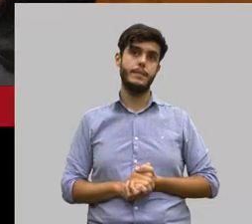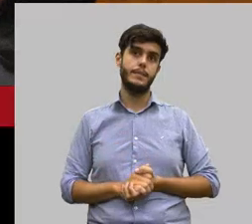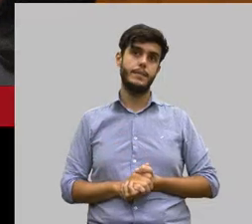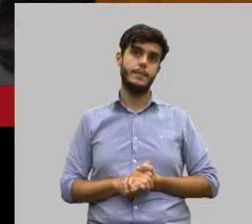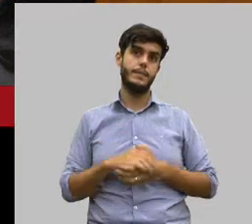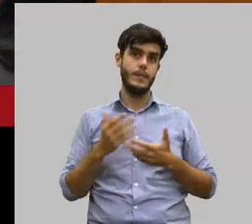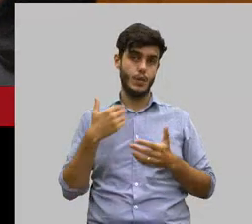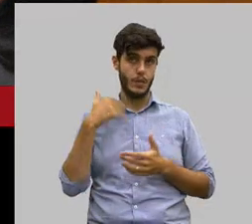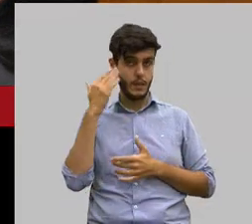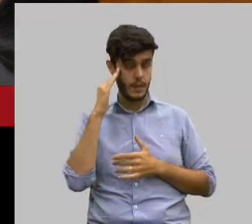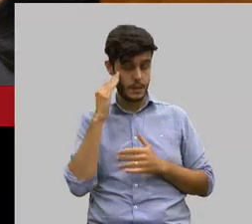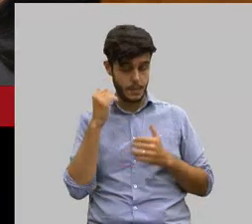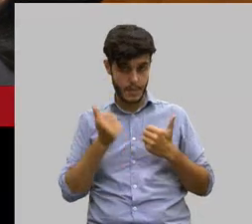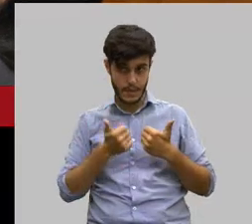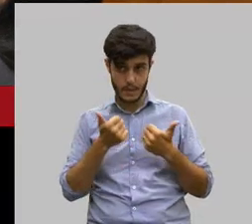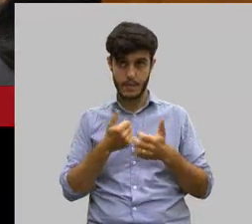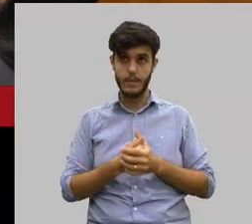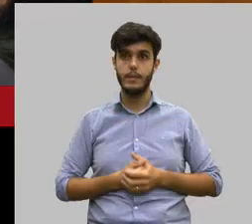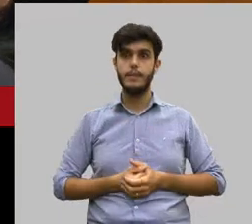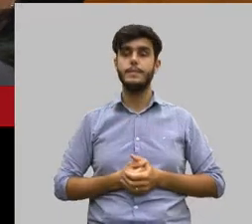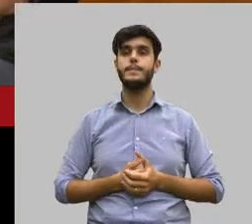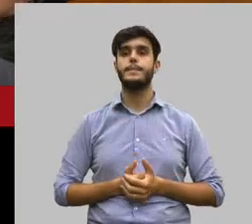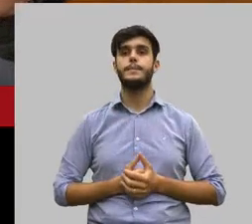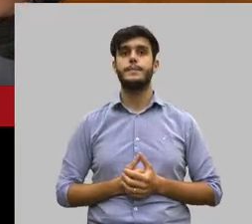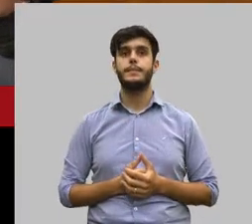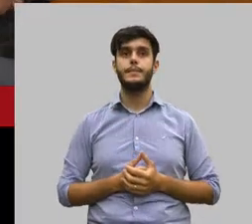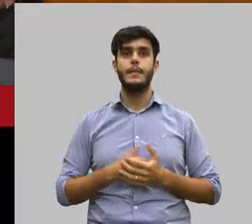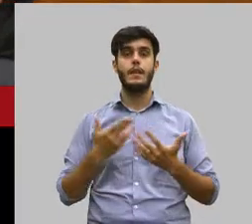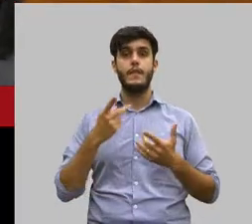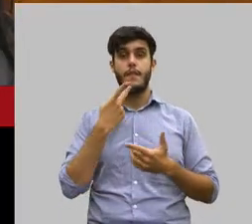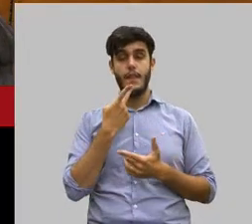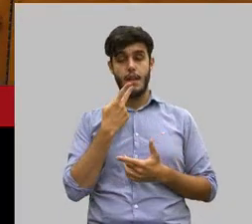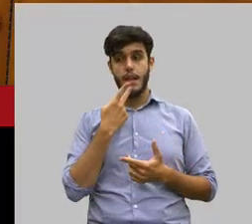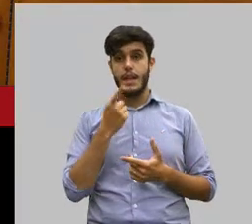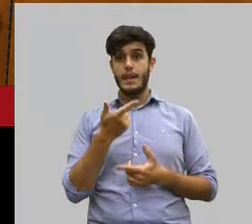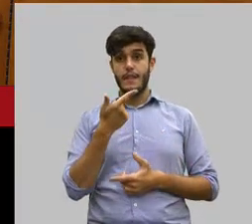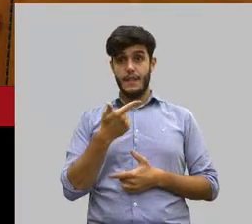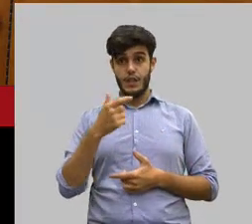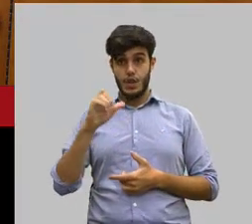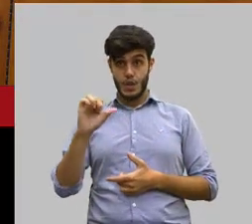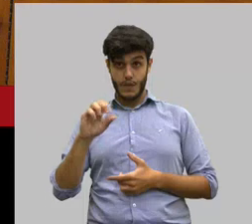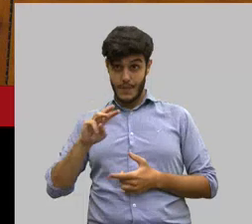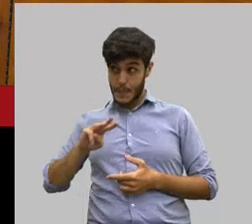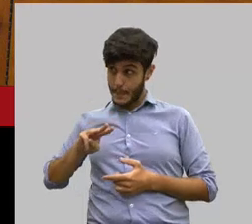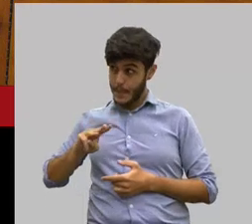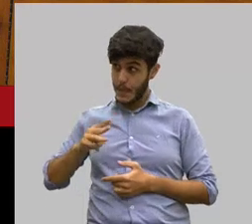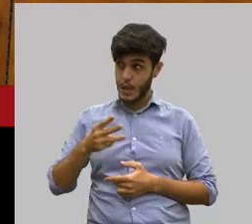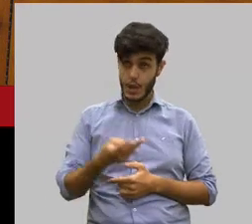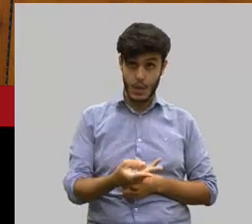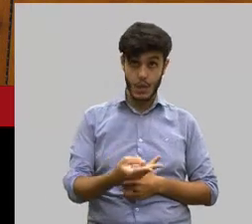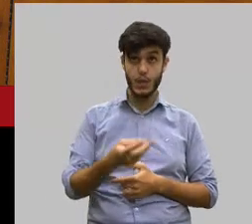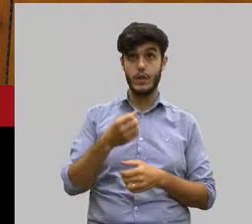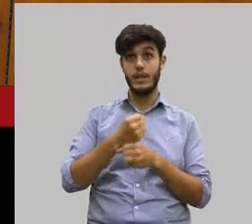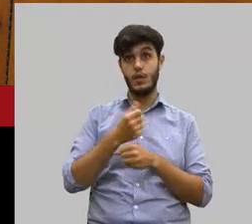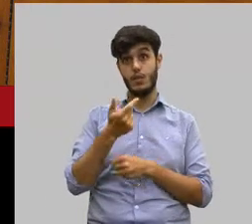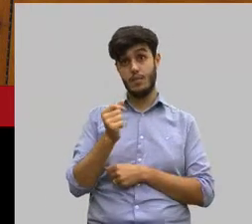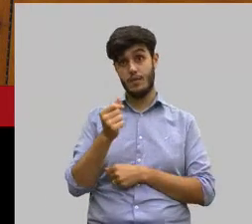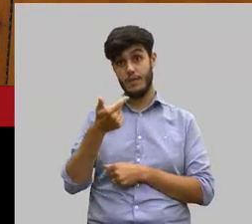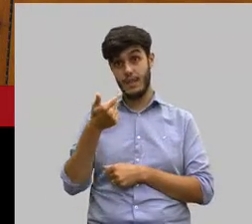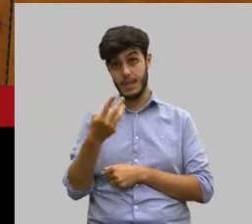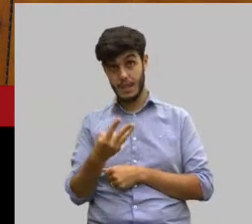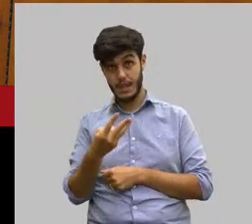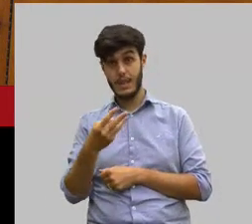aqui melhor quando a senhora fala de 29 milhões de investimento 2023 é do governo do